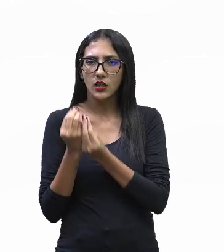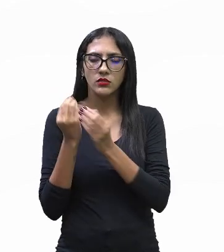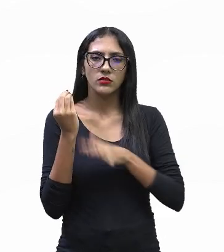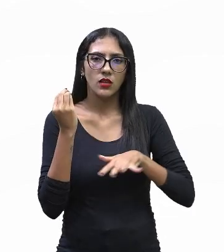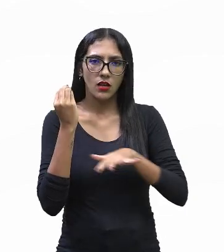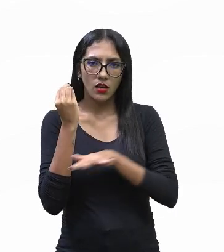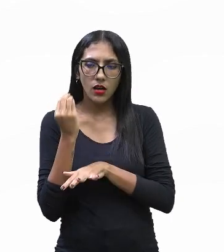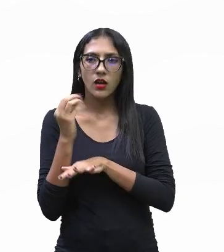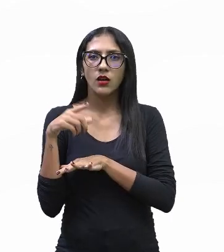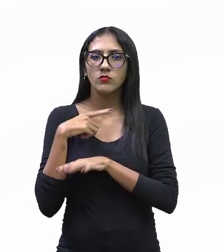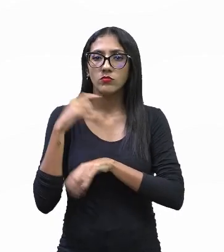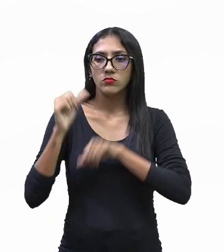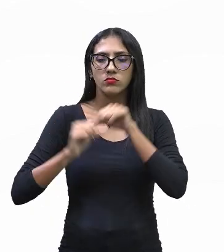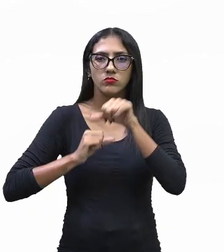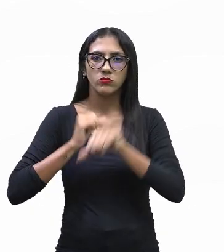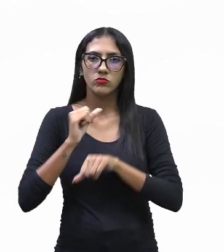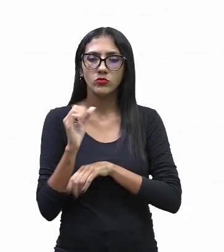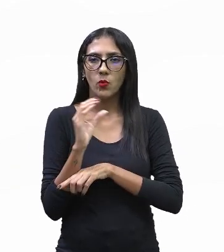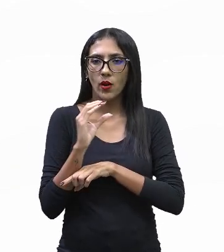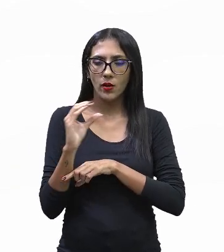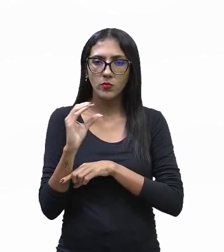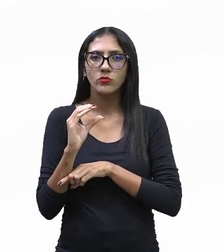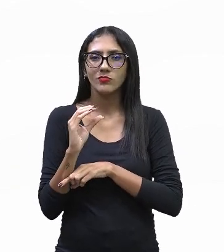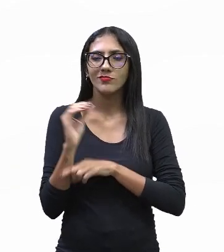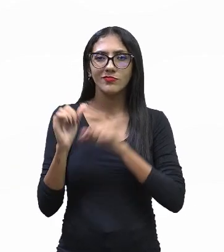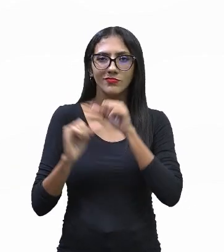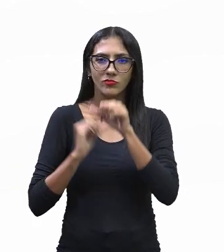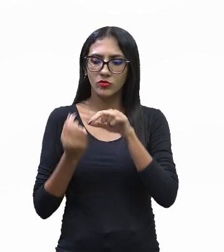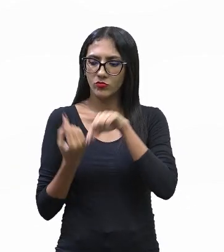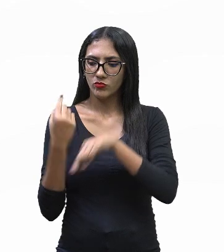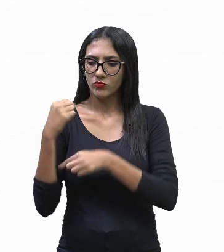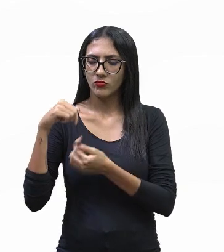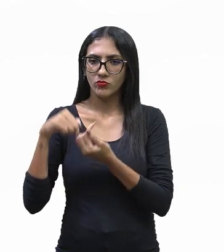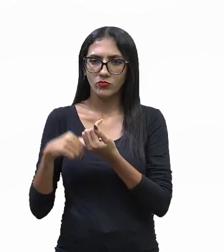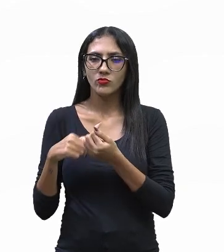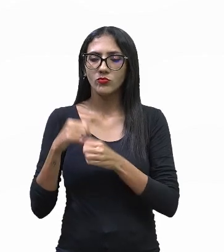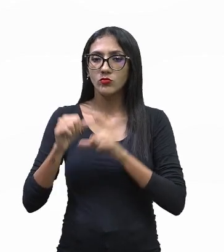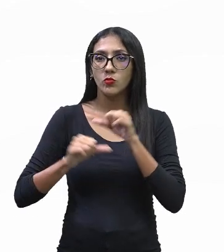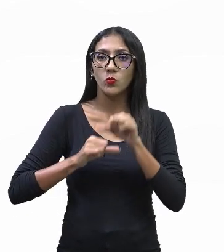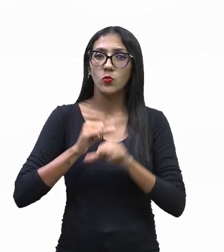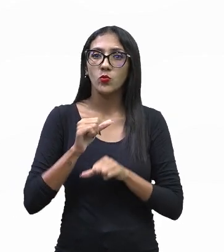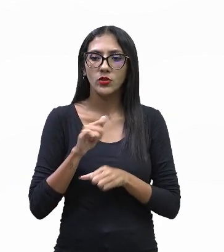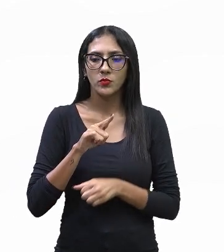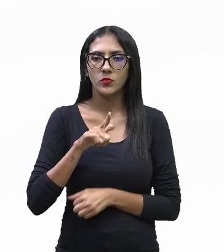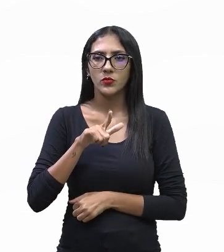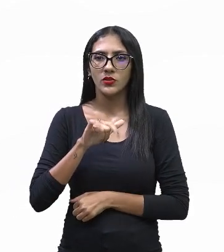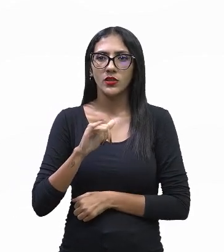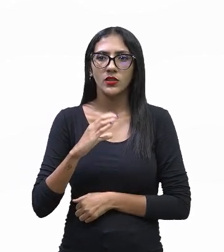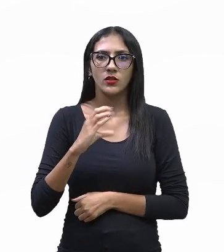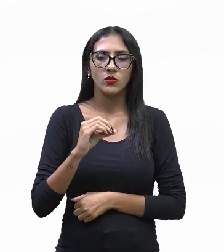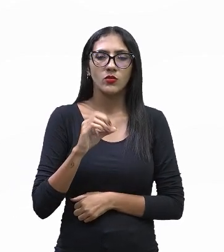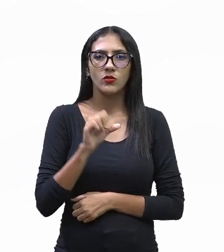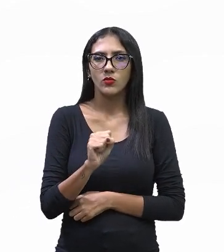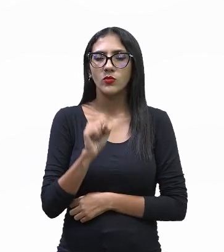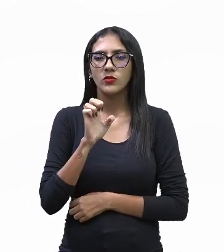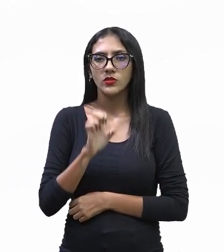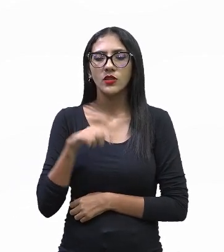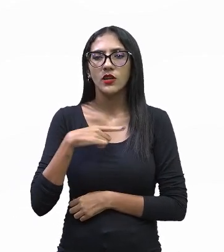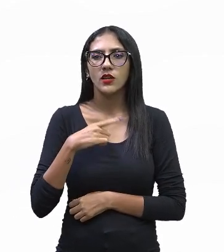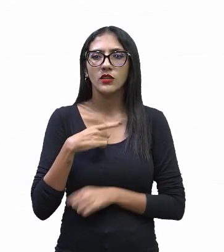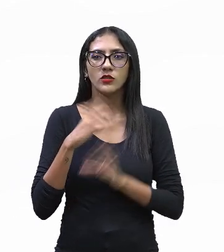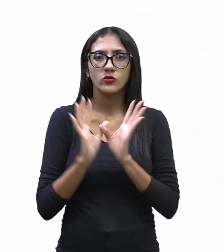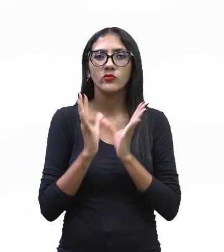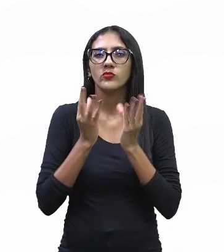a transformação do carbono a partir da fotossíntese em glicose, né, nessa substância que as